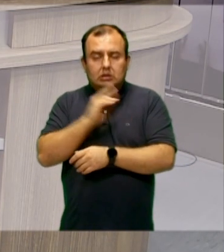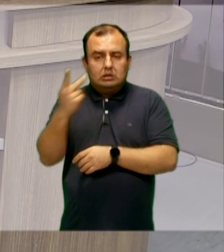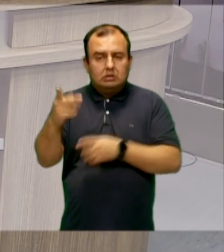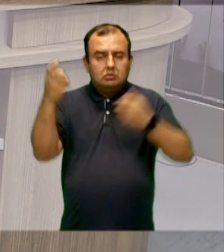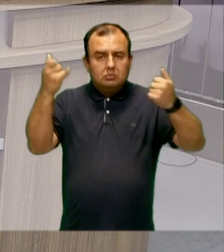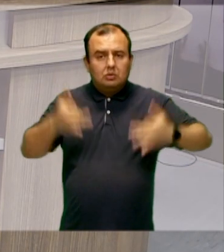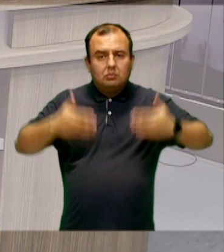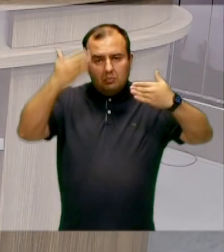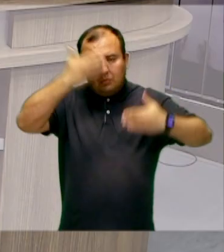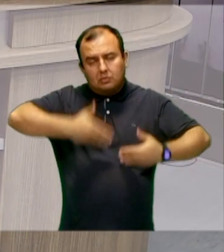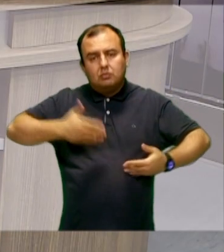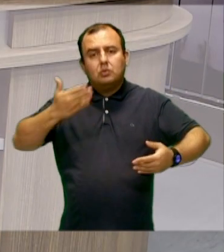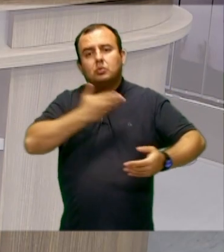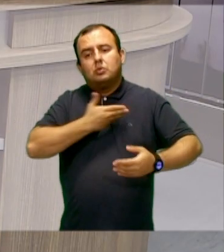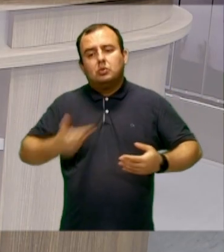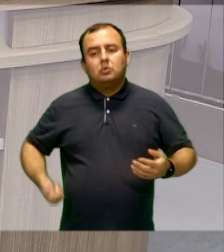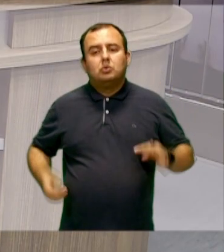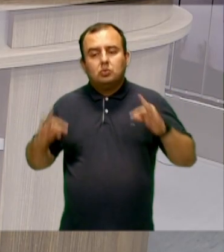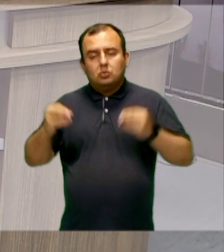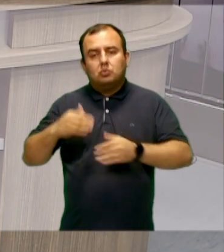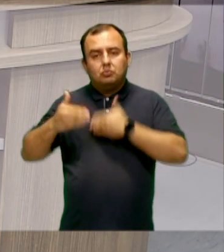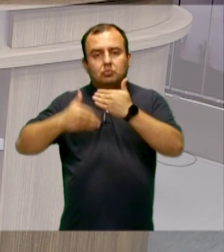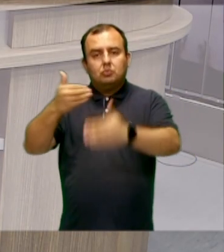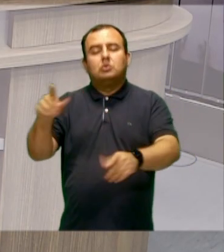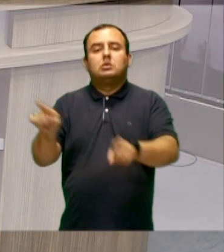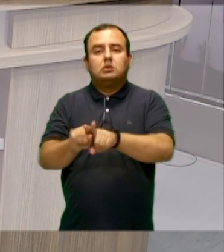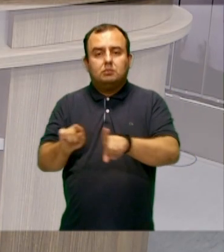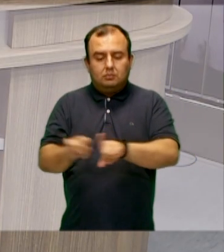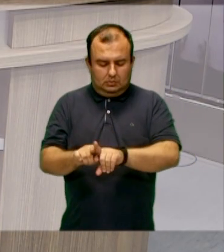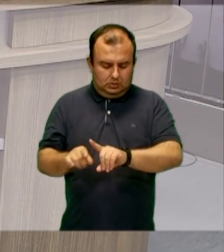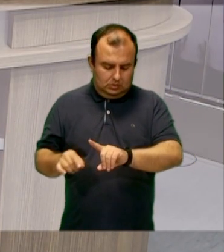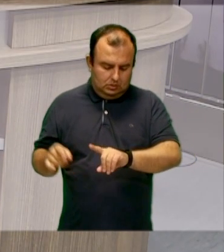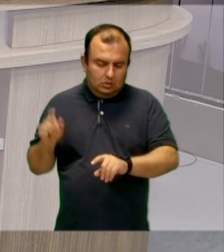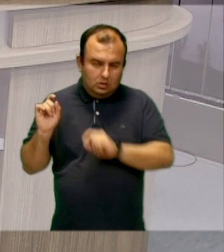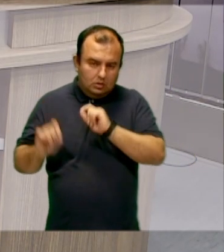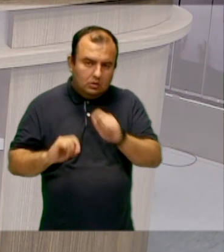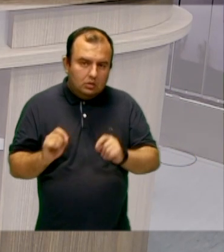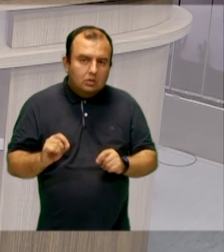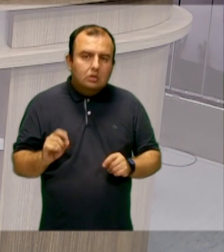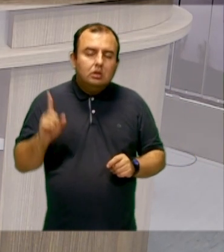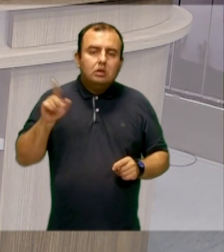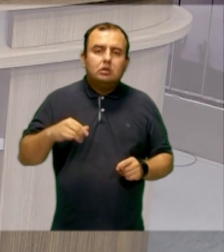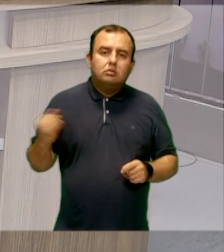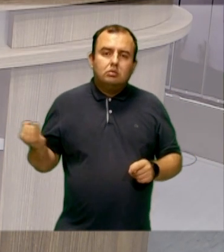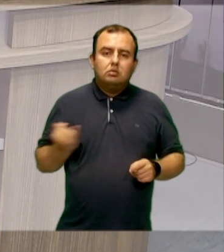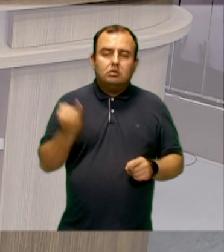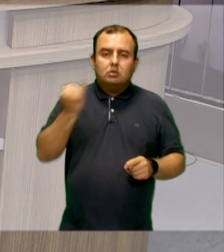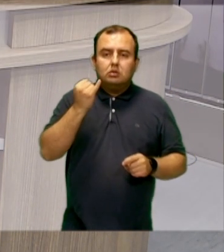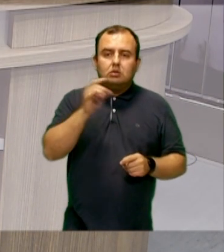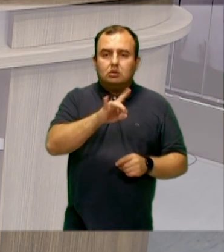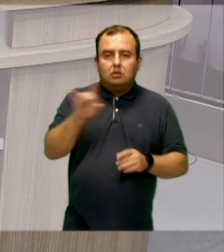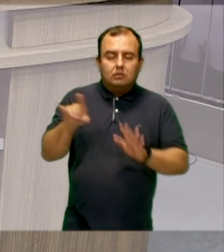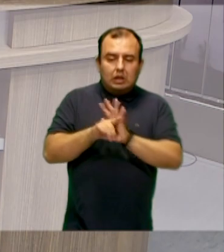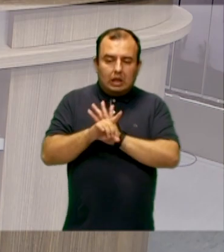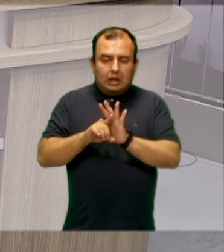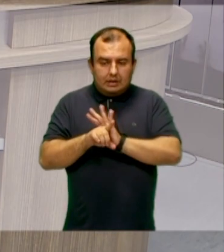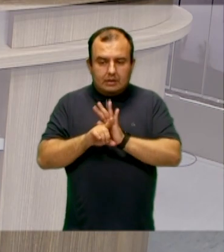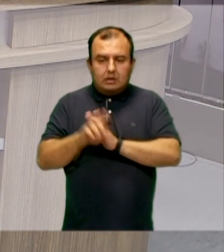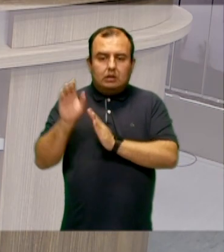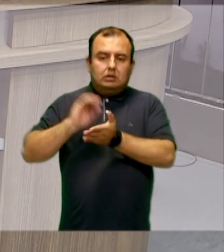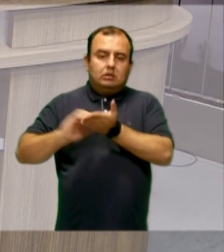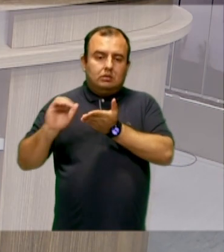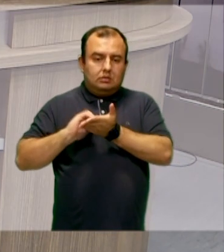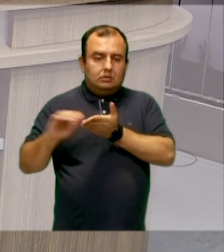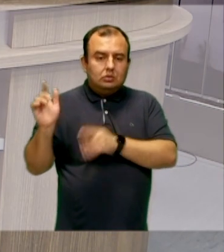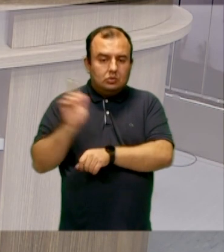para comprovação para o governo, para que se siga todos os trâmites internos. Então, mas eu vejo que isso é um passo importante, que cada um tem que fazer a sua análise, cada secretário, né,